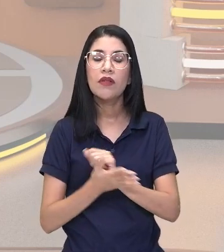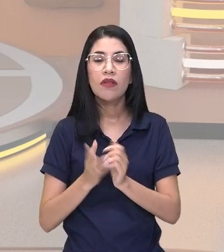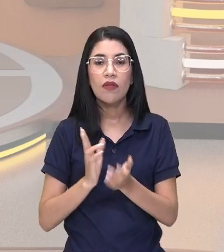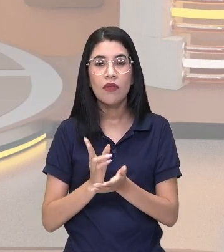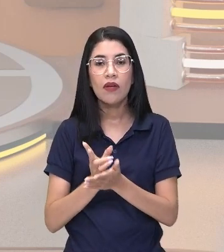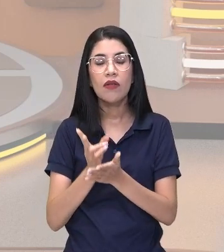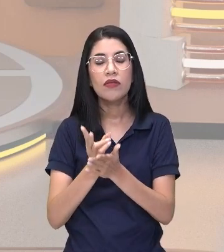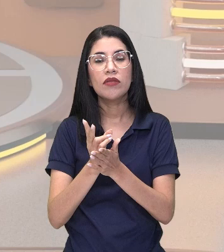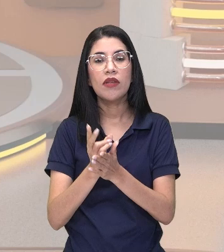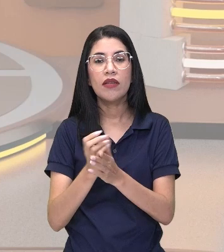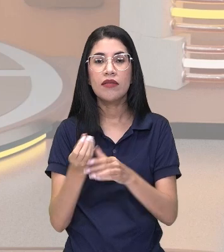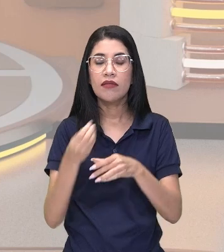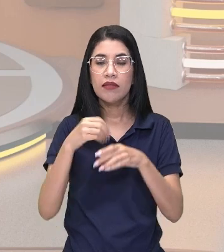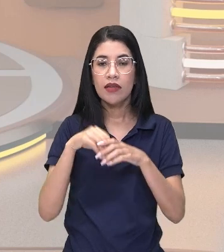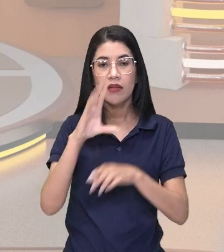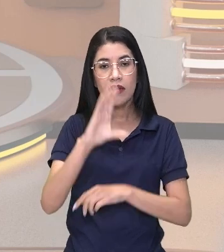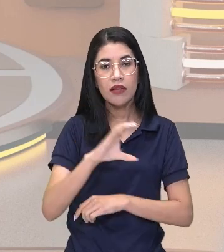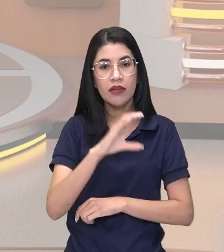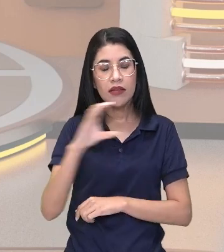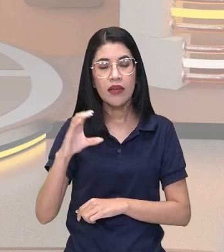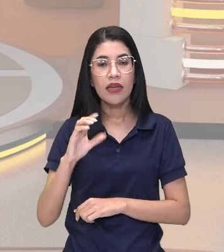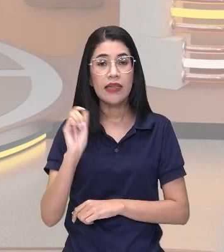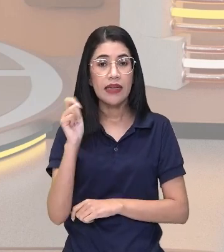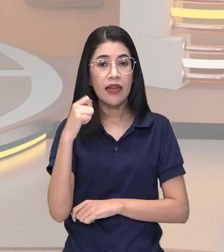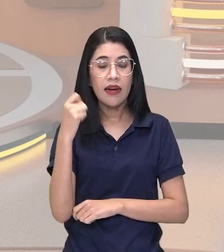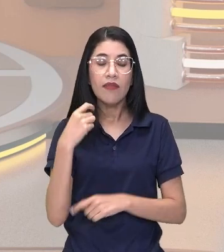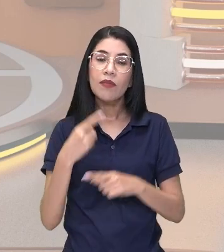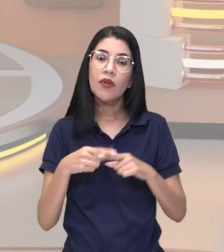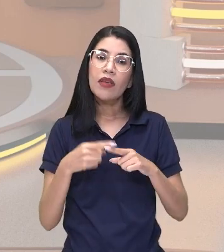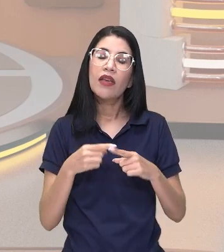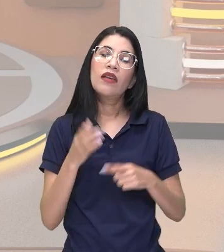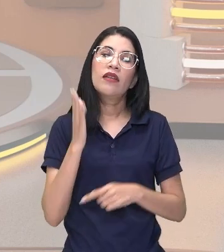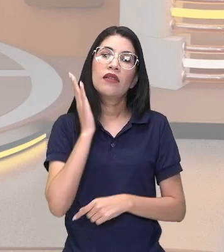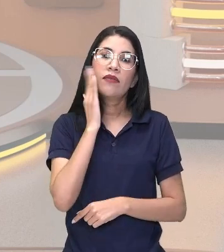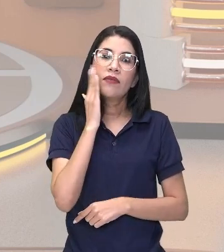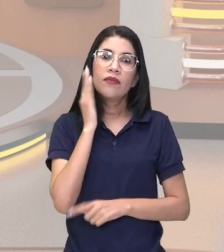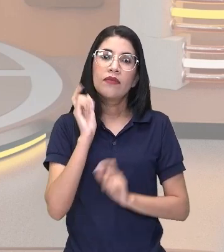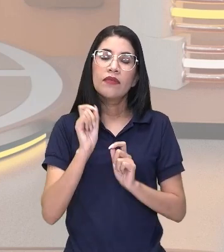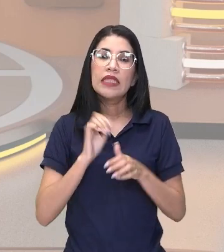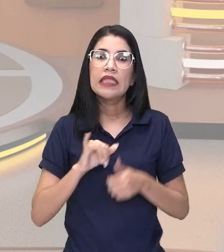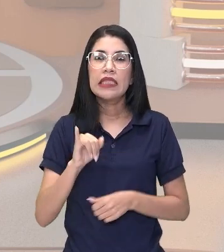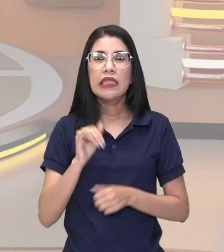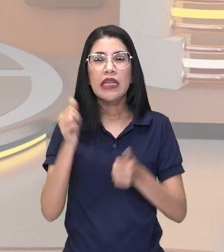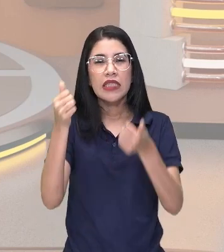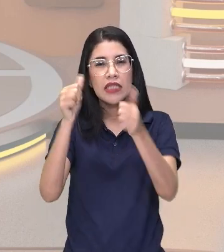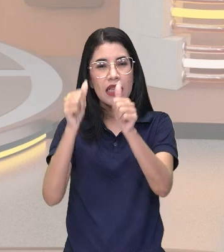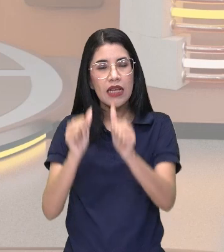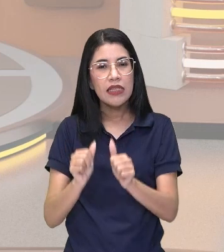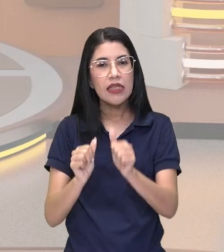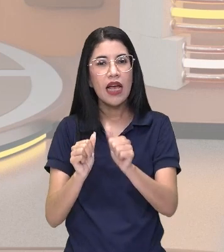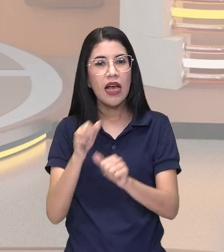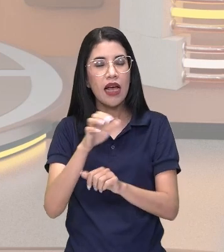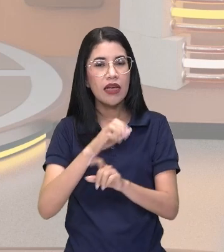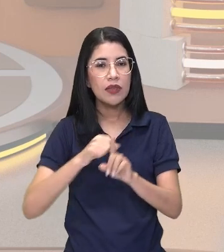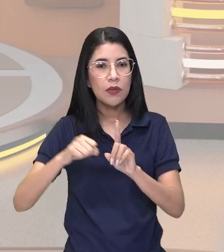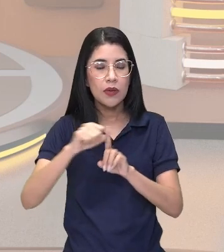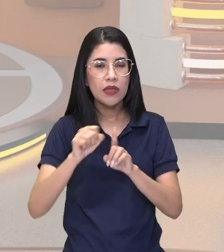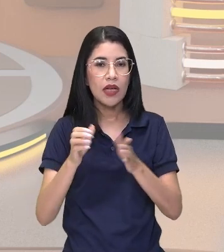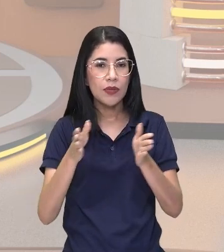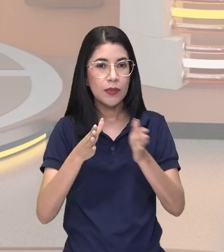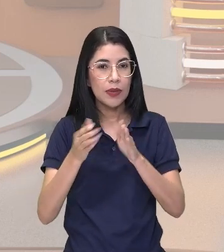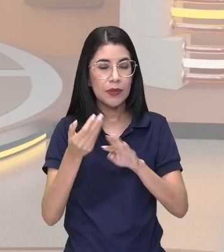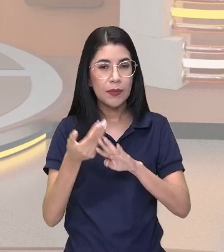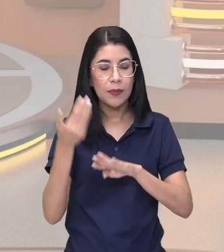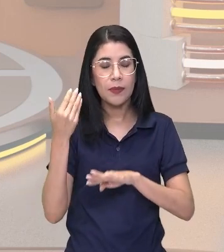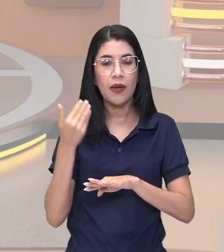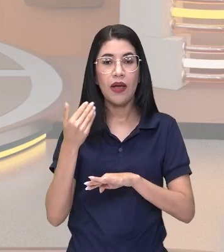da Igreja Católica. Isso era muito grave, porque a gente sabe que, se a gente analisar a sociedade daquele momento, tanto